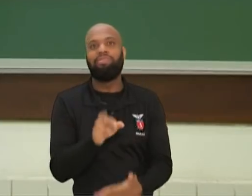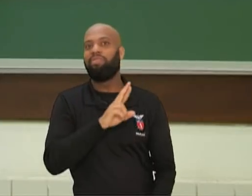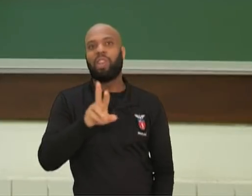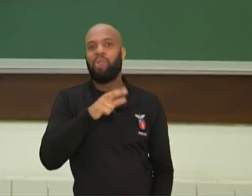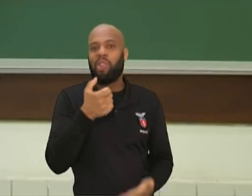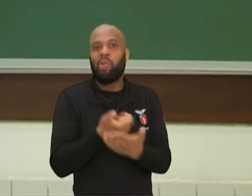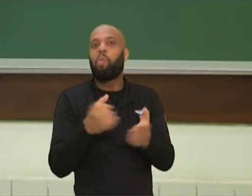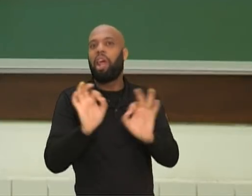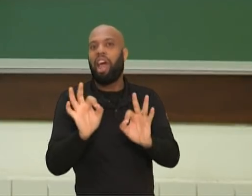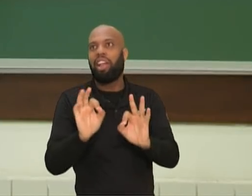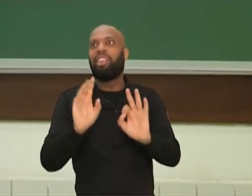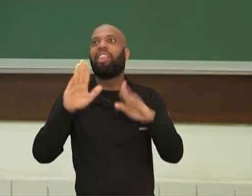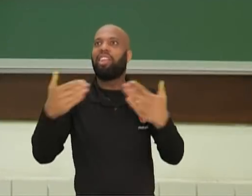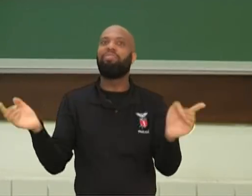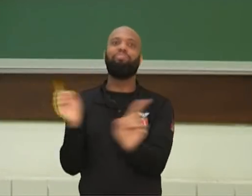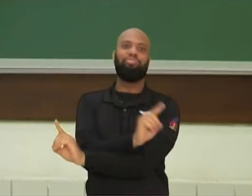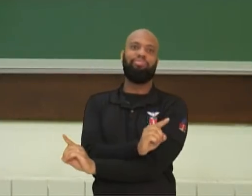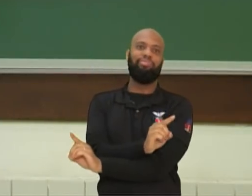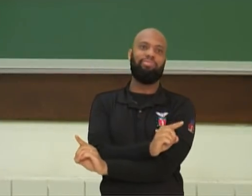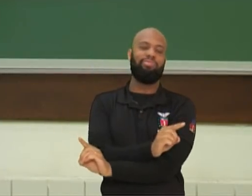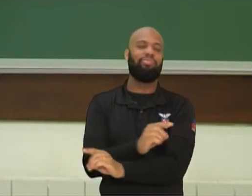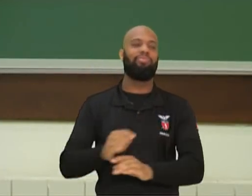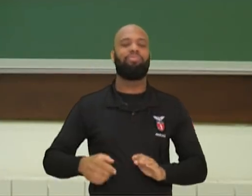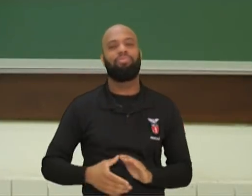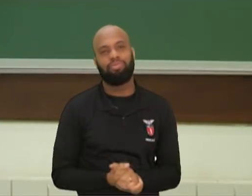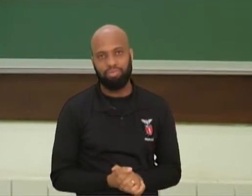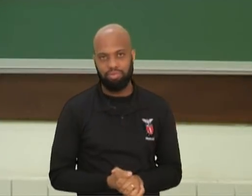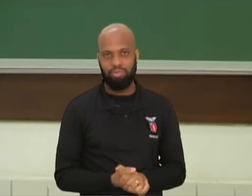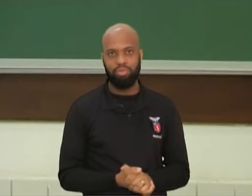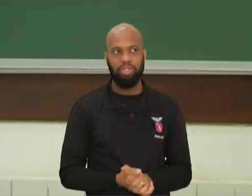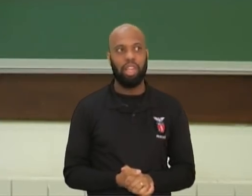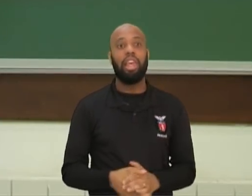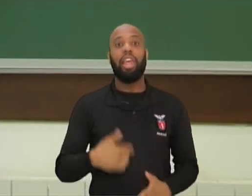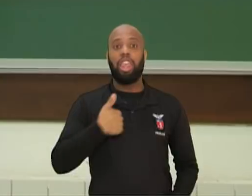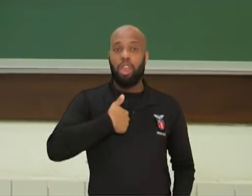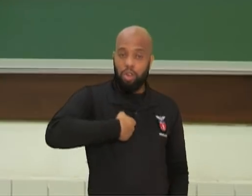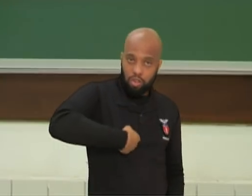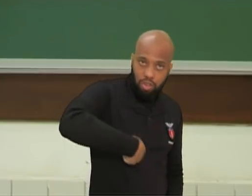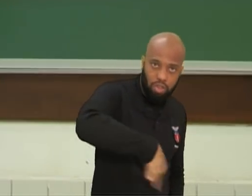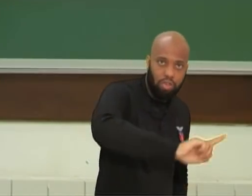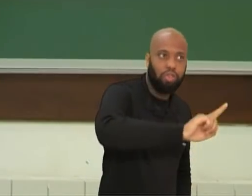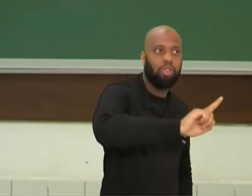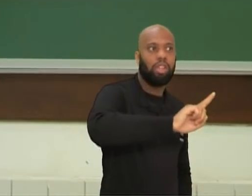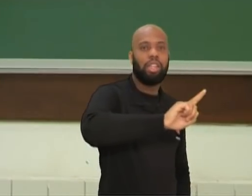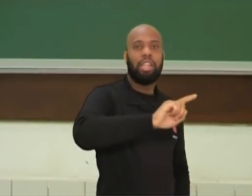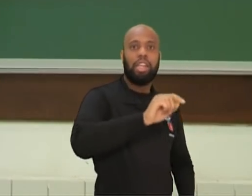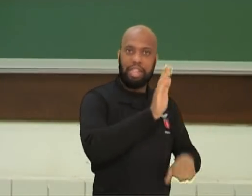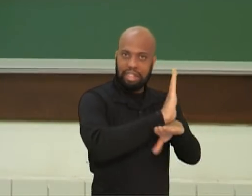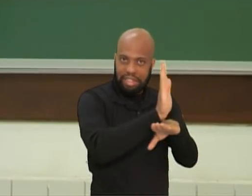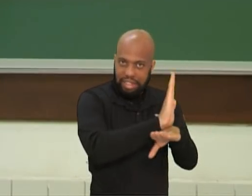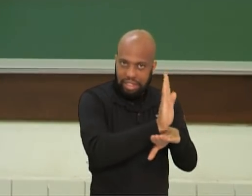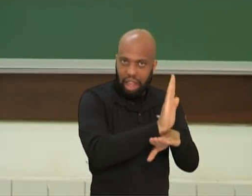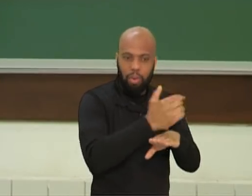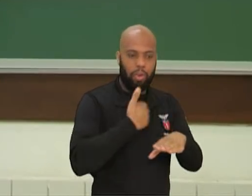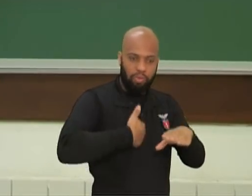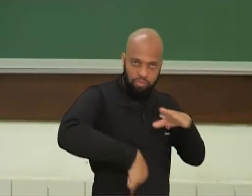comprou alguma coisa, ou shopping. Mas não comprou nada. Eu fui ao